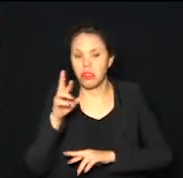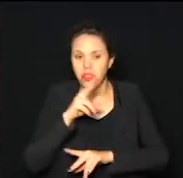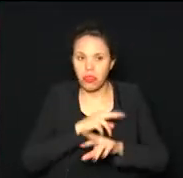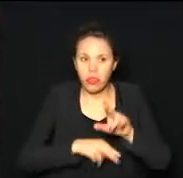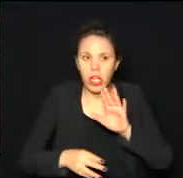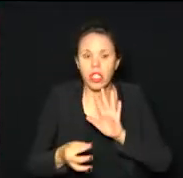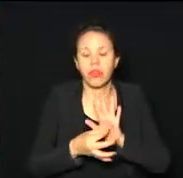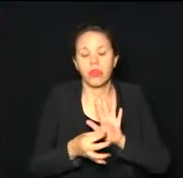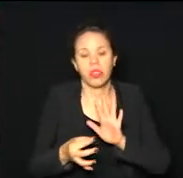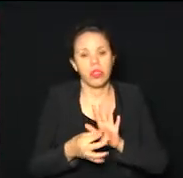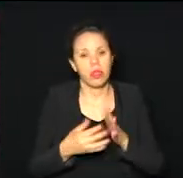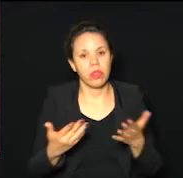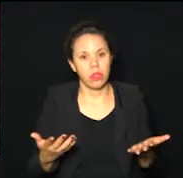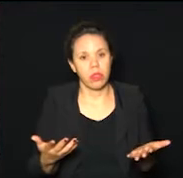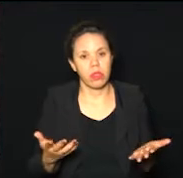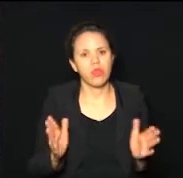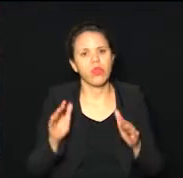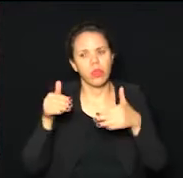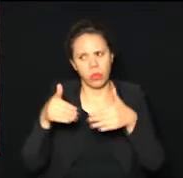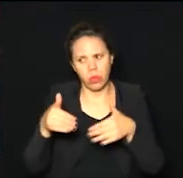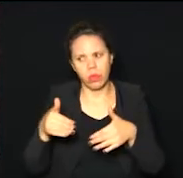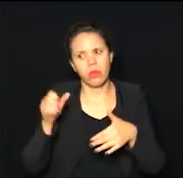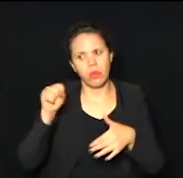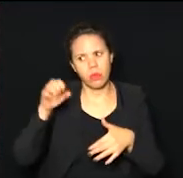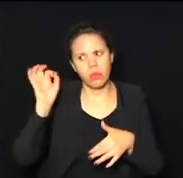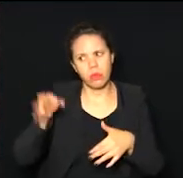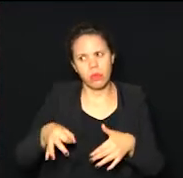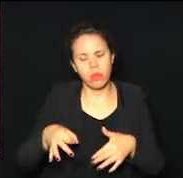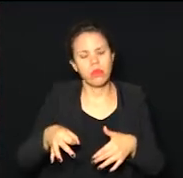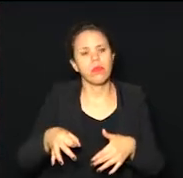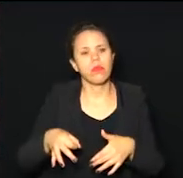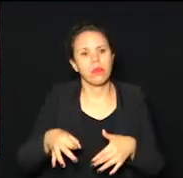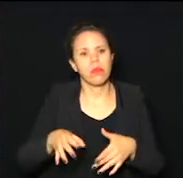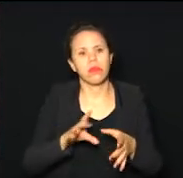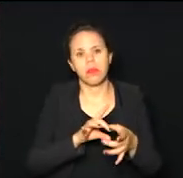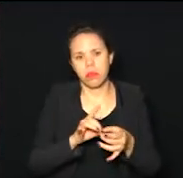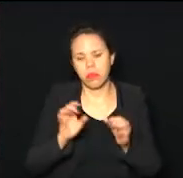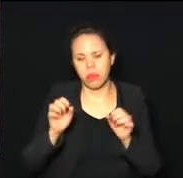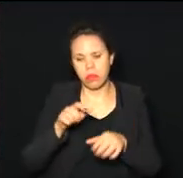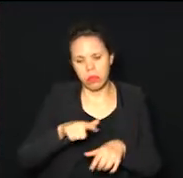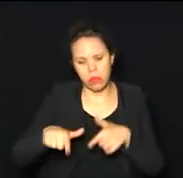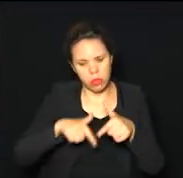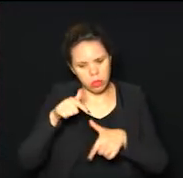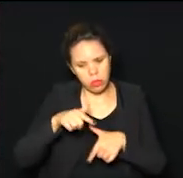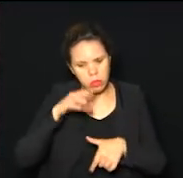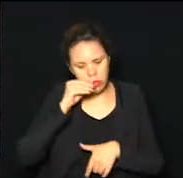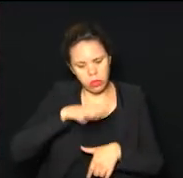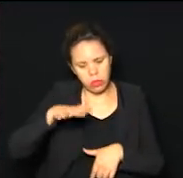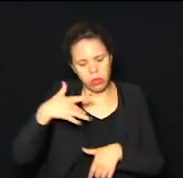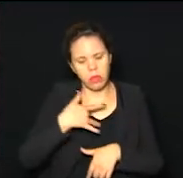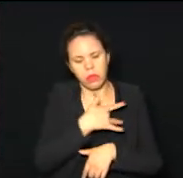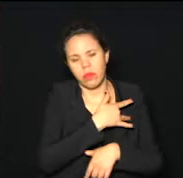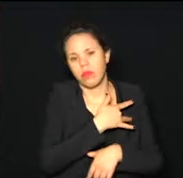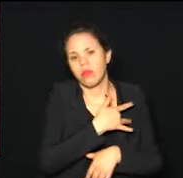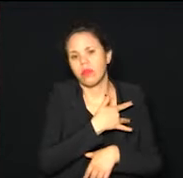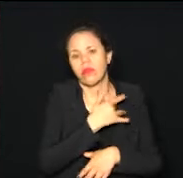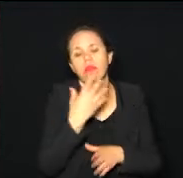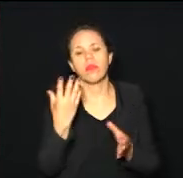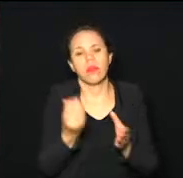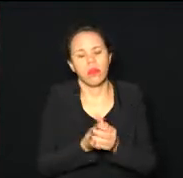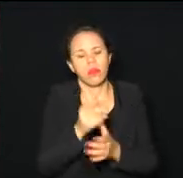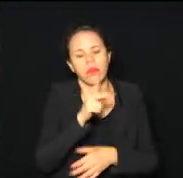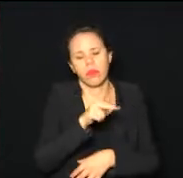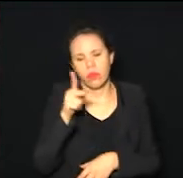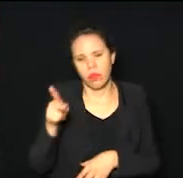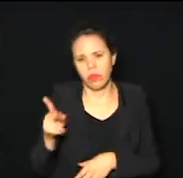diferentes, né? Mas todos centrados, de alguma maneira, nos trabalhadores da área de saúde, né? Onde se inclui